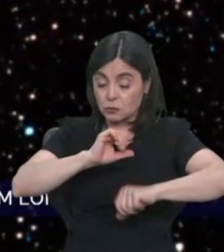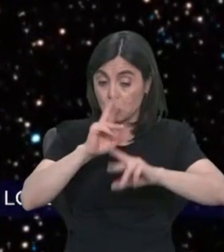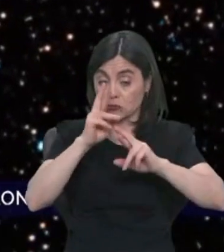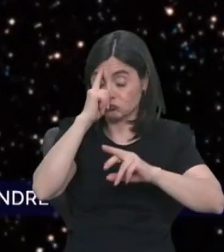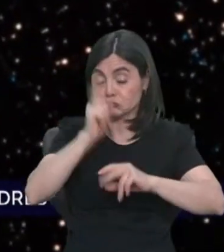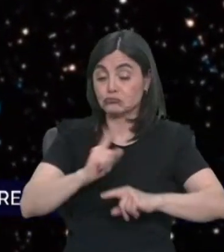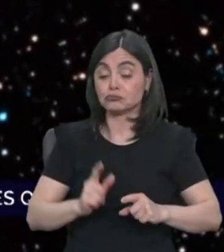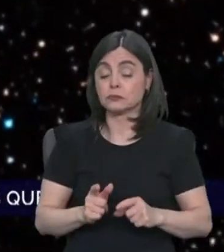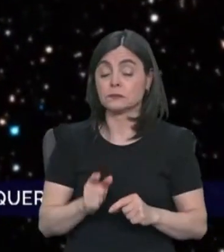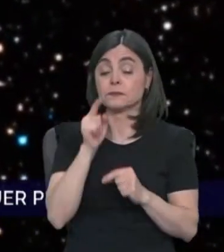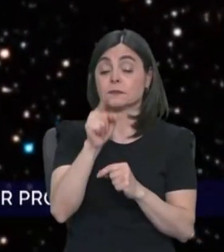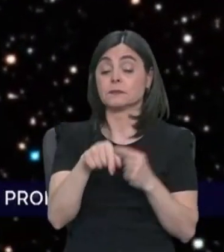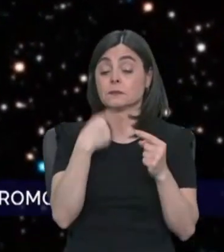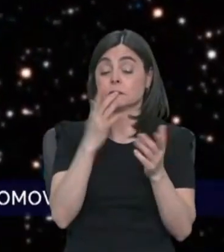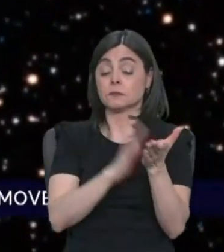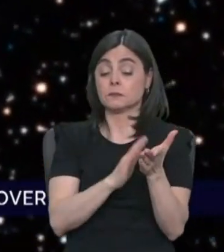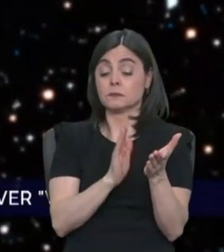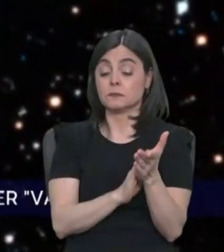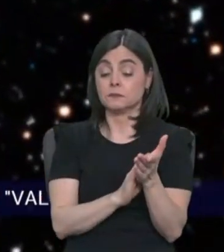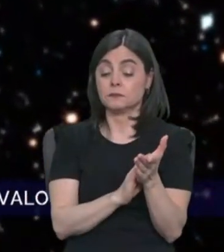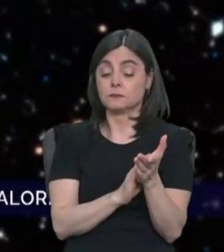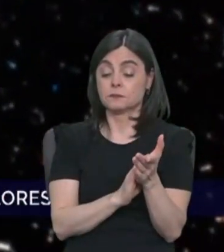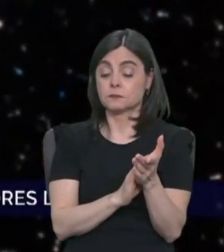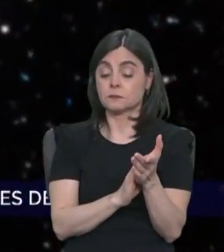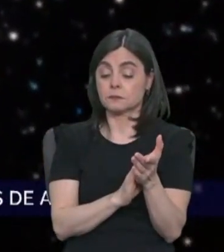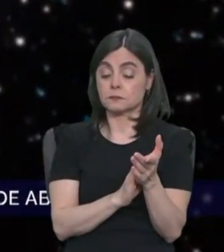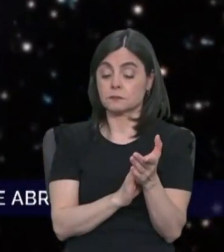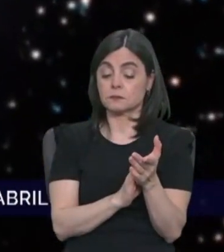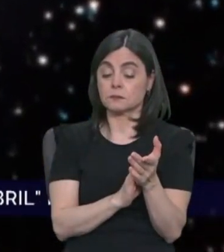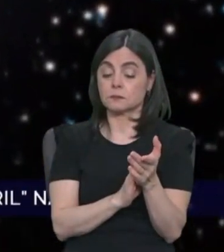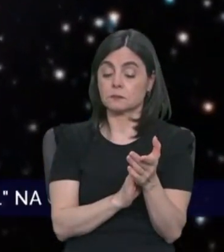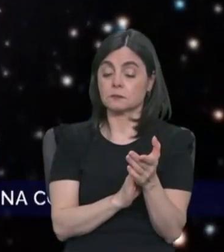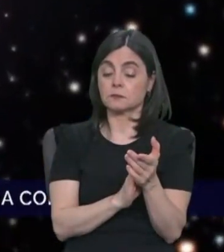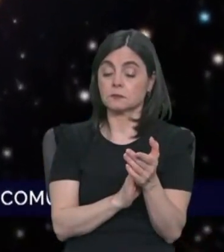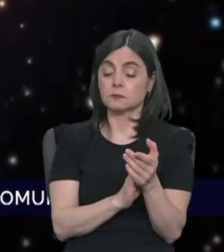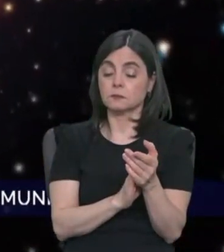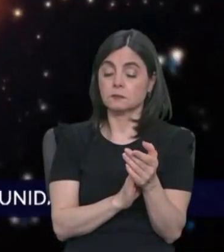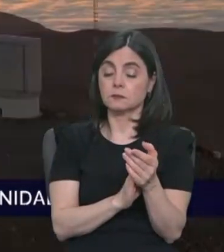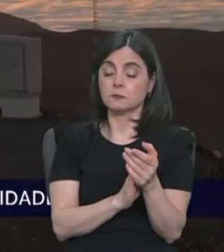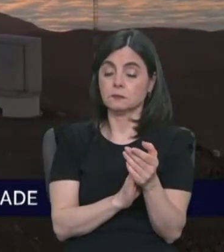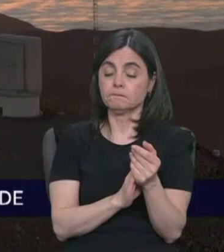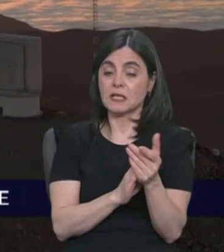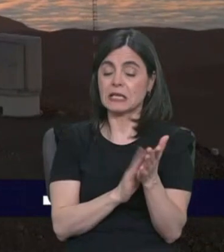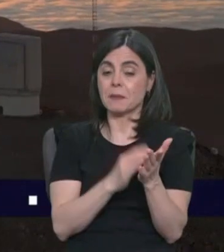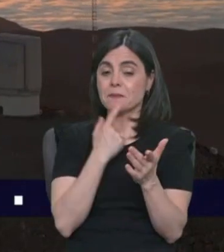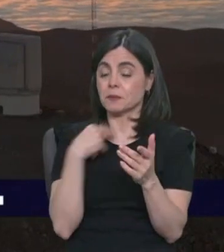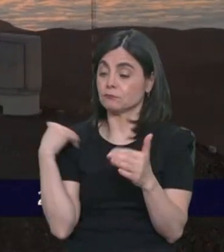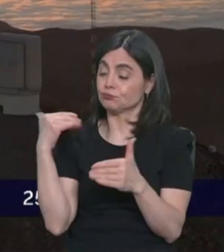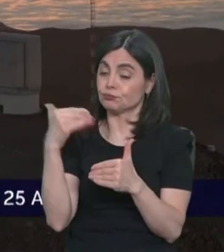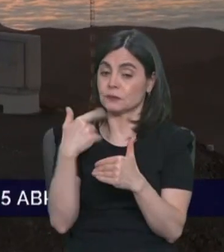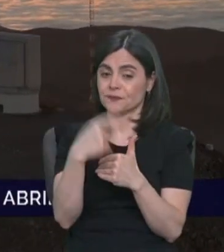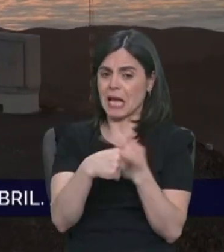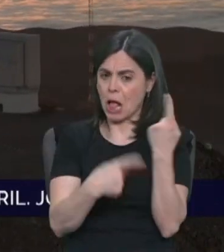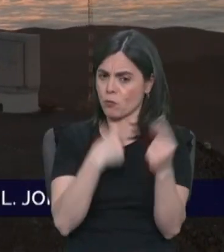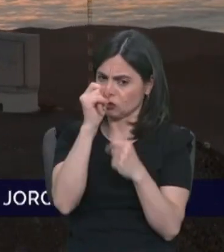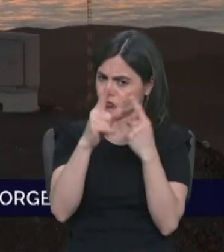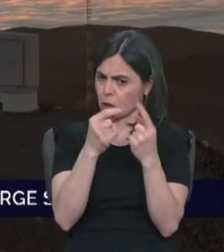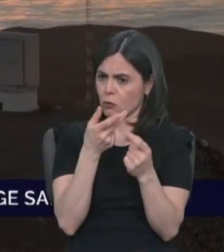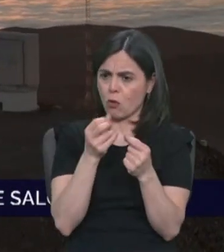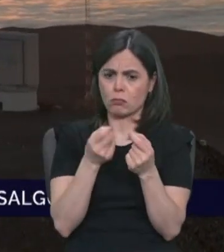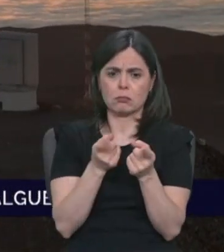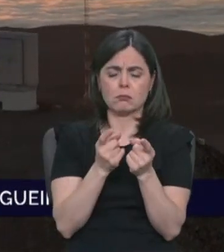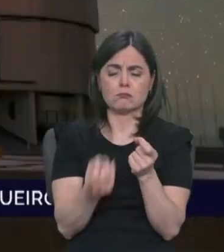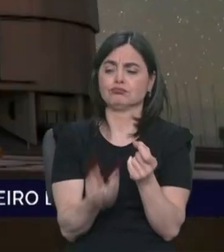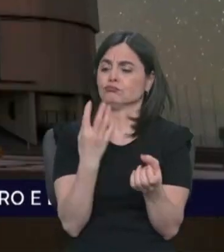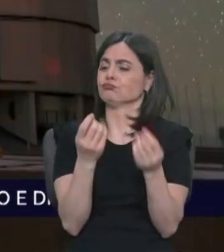E, portanto, isto é mais uma prova de algo que nós temos vindo a construir, a perceber cada vez mais, que é: há certas estrelas que, de facto, não nascem